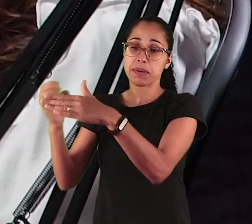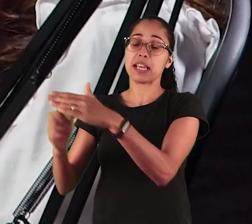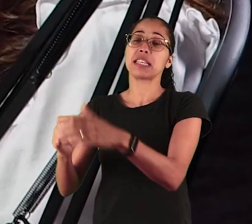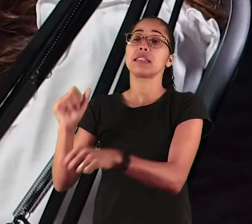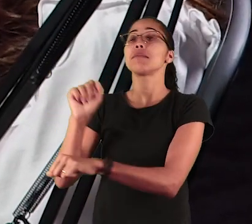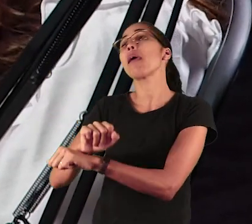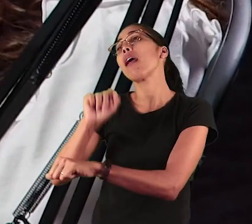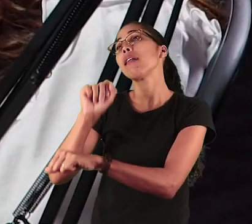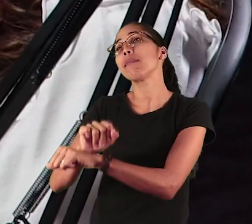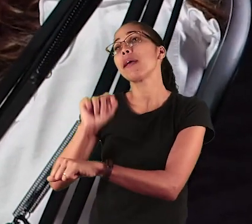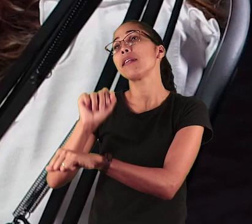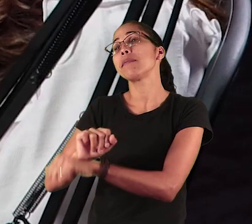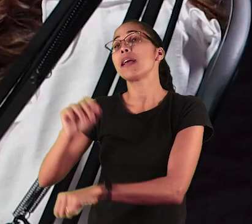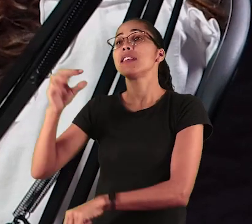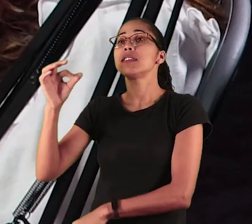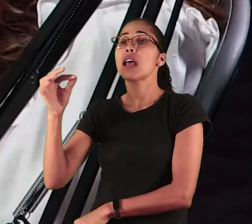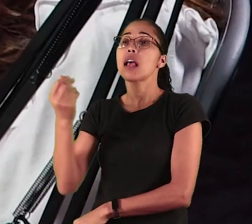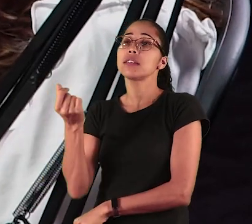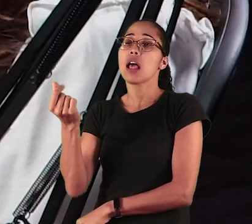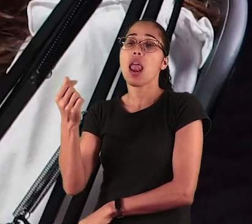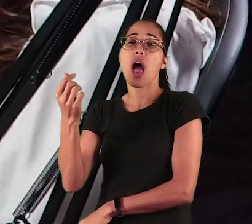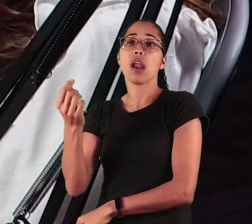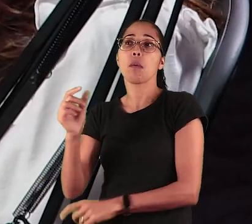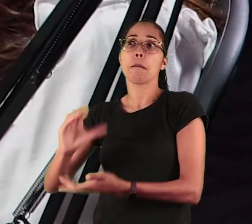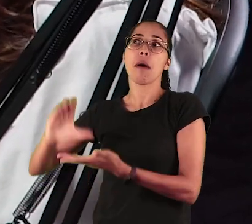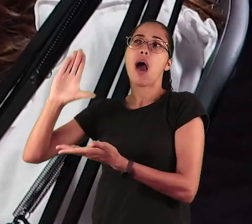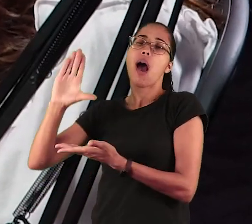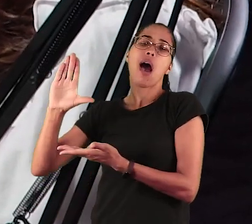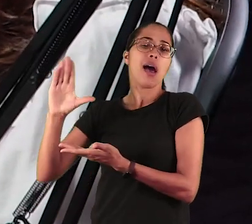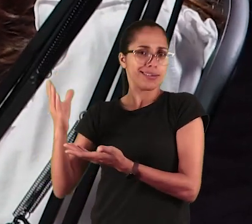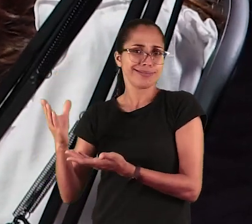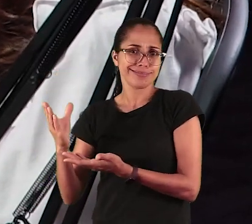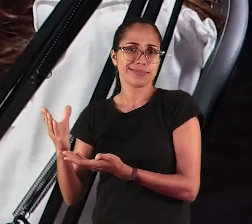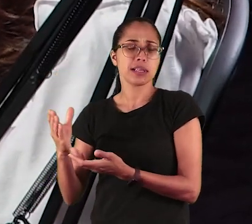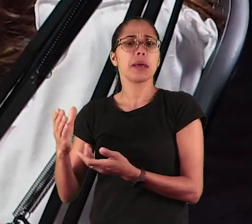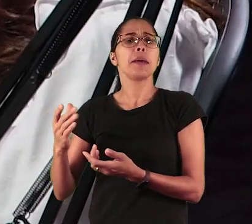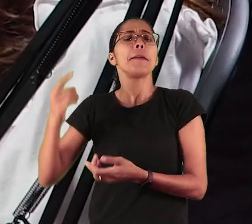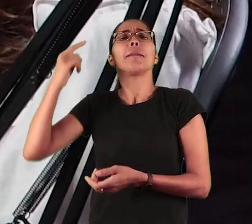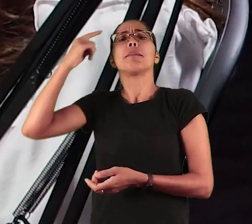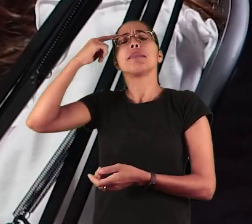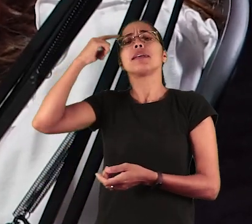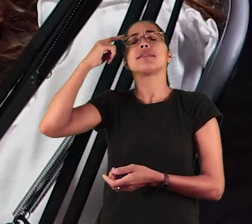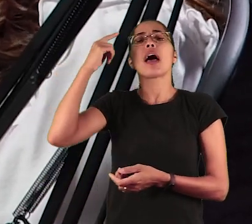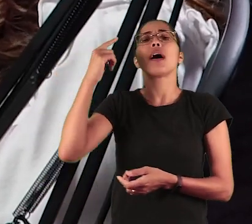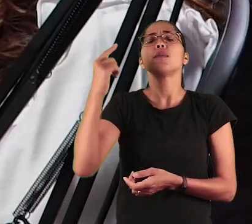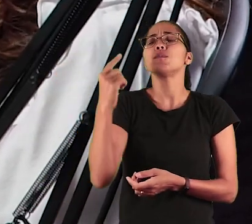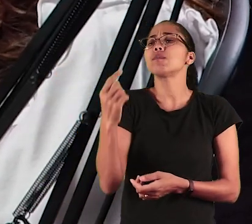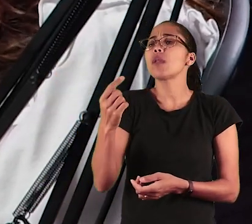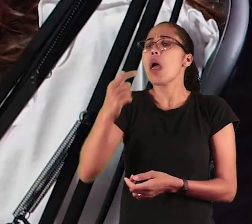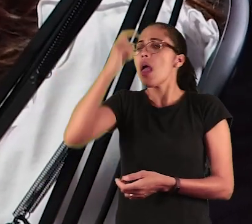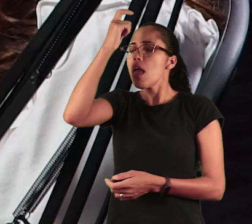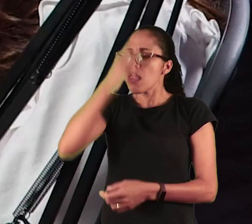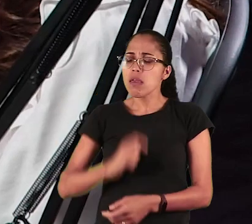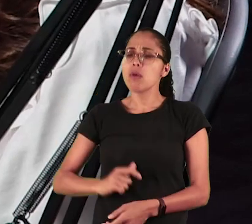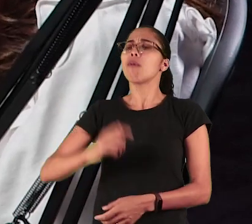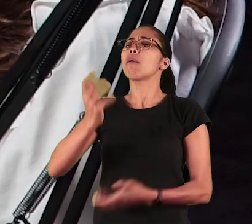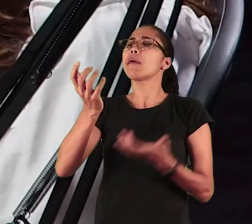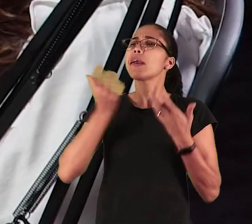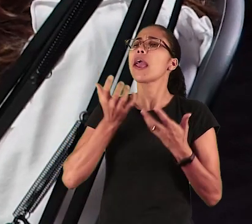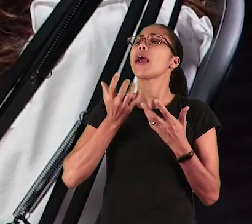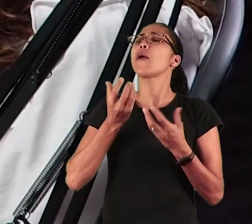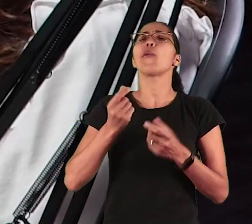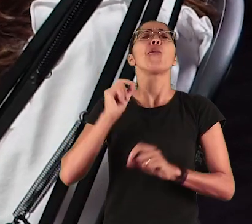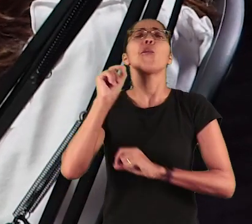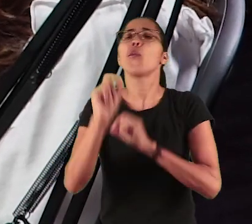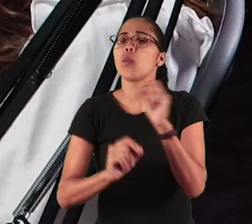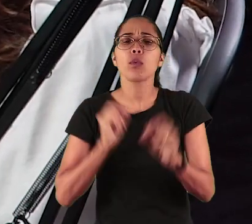poder escolha tem a ver também com resiliência tem a ver com você virar e falar assim poxa o que eu quero e como eu posso